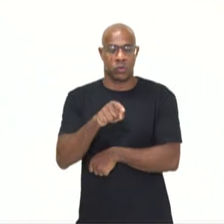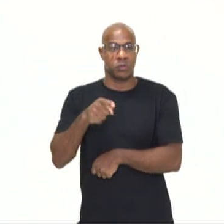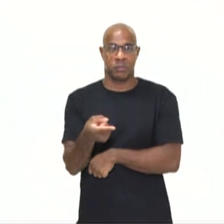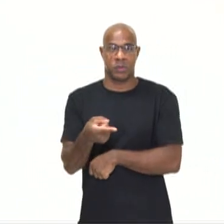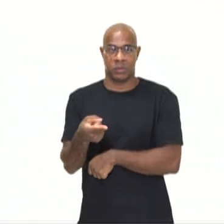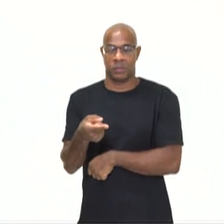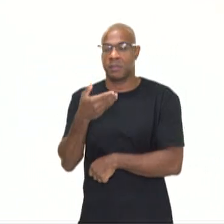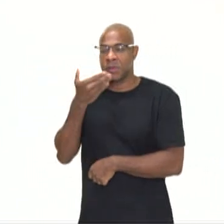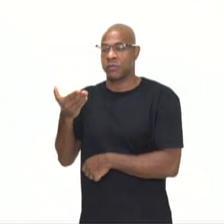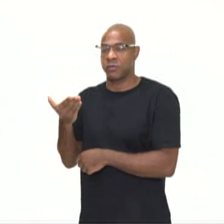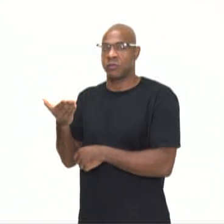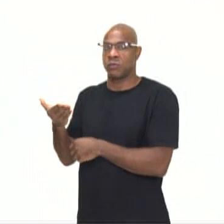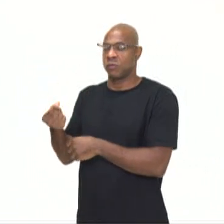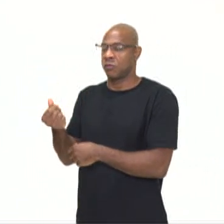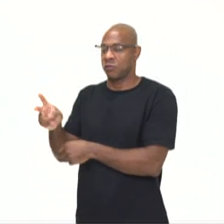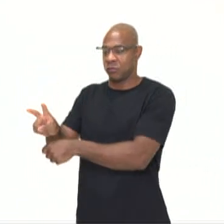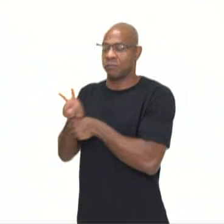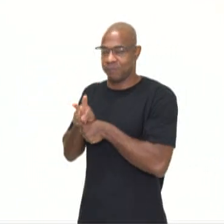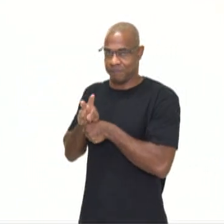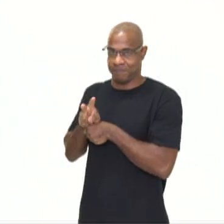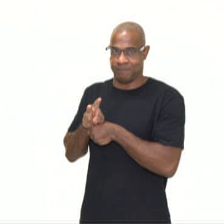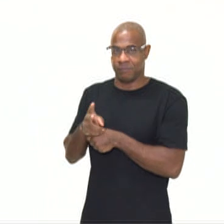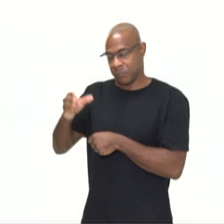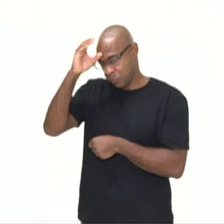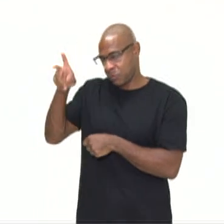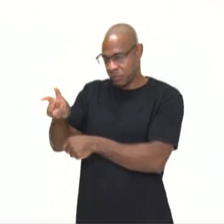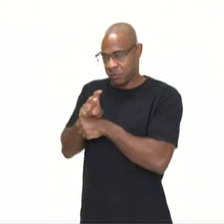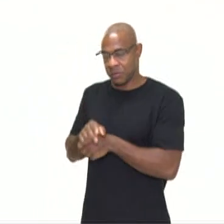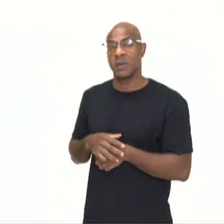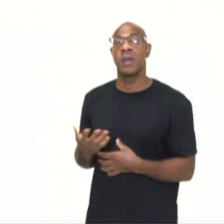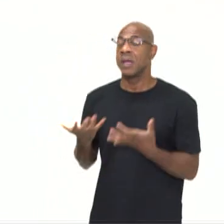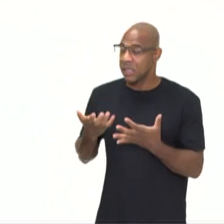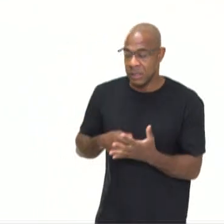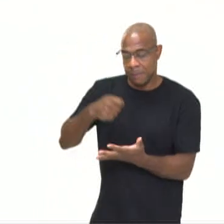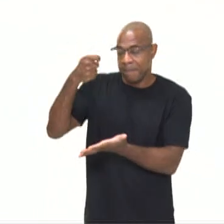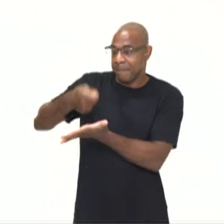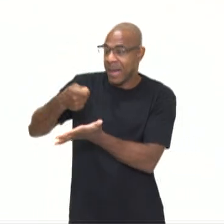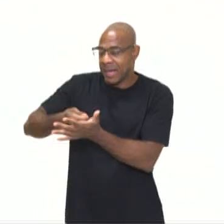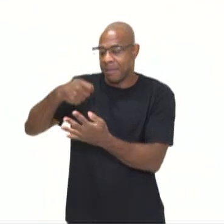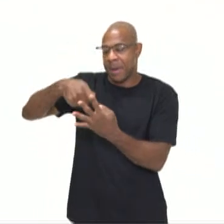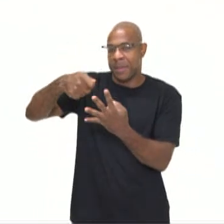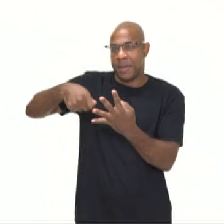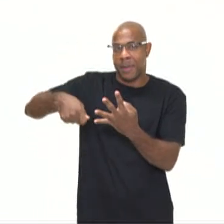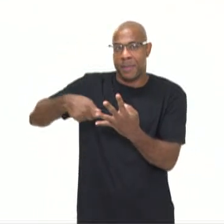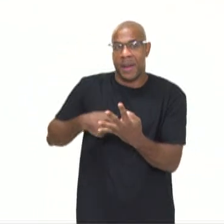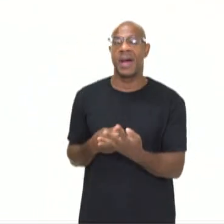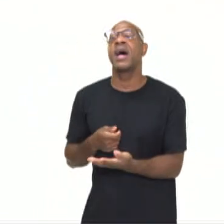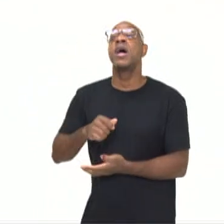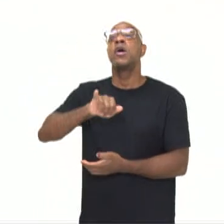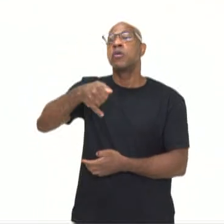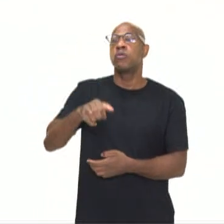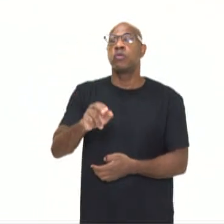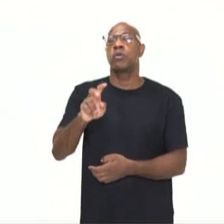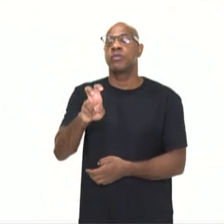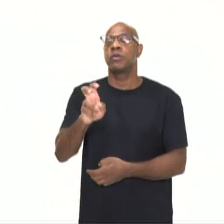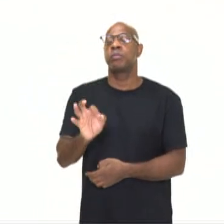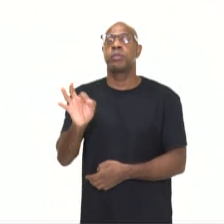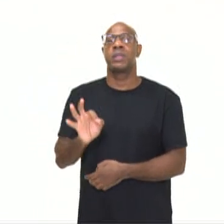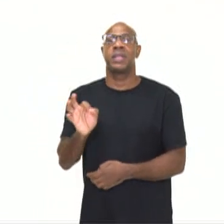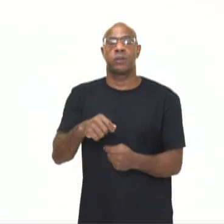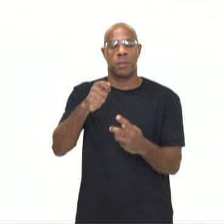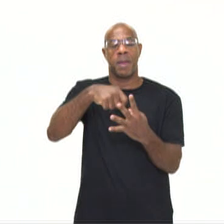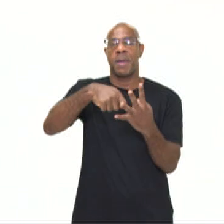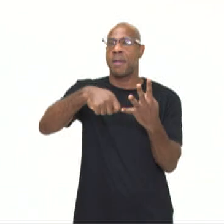Davi. Se comprometeu a pagar depois de 4 meses com uma taxa de juros simples de 5% ao mês. Qual